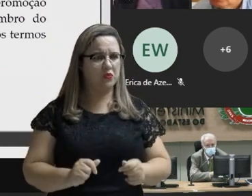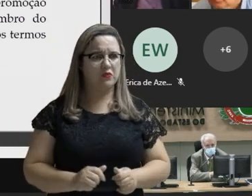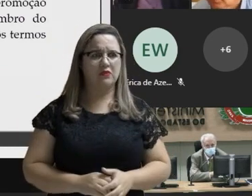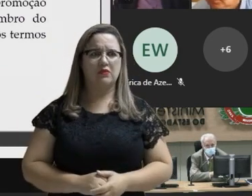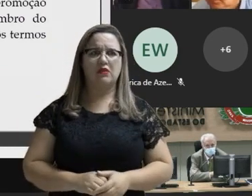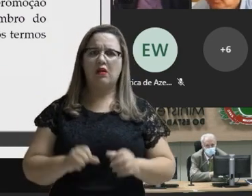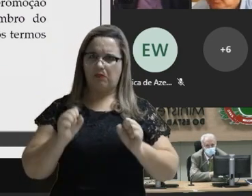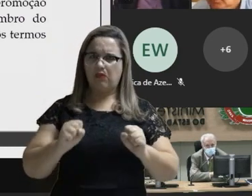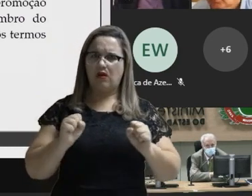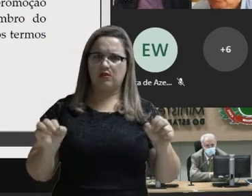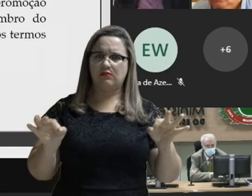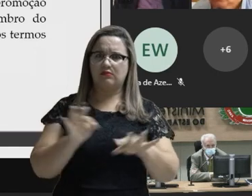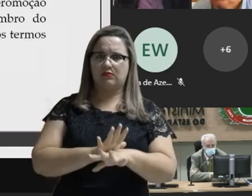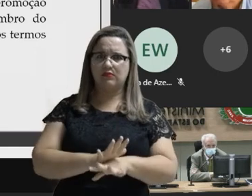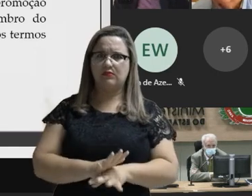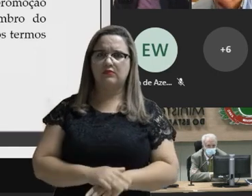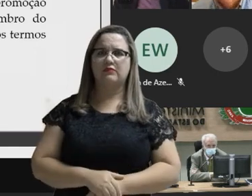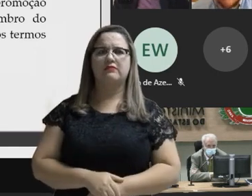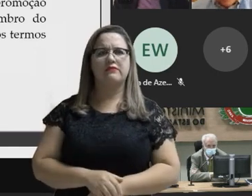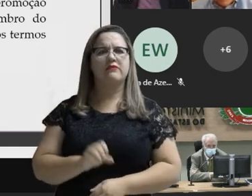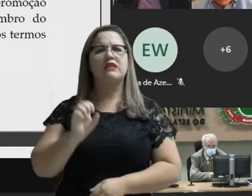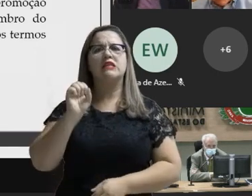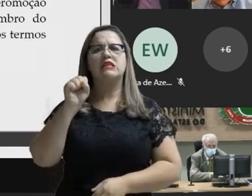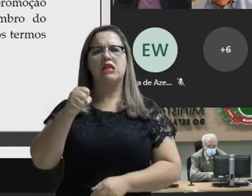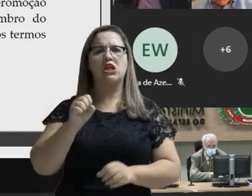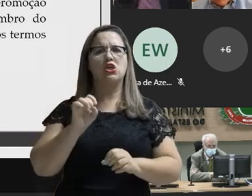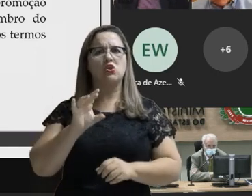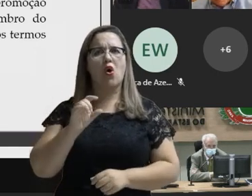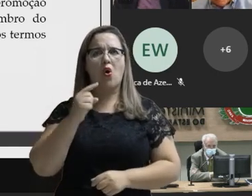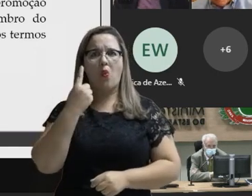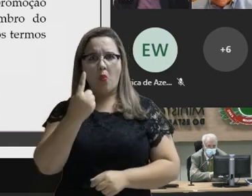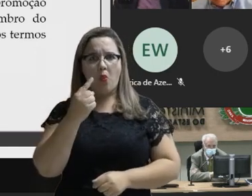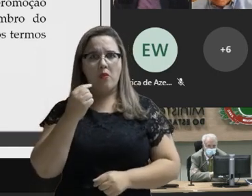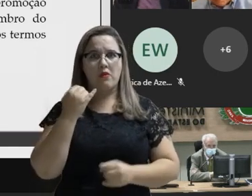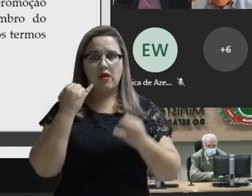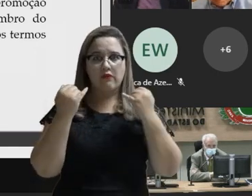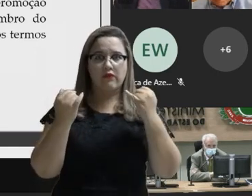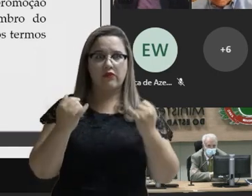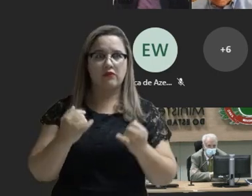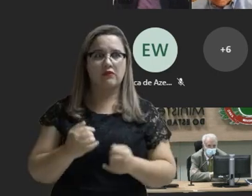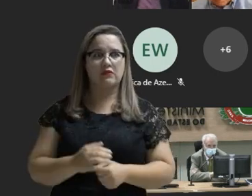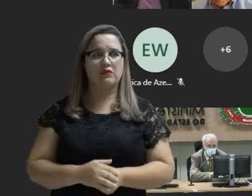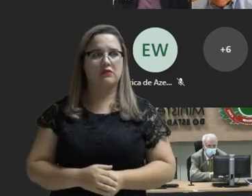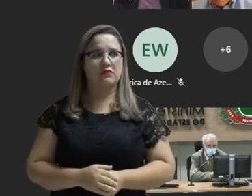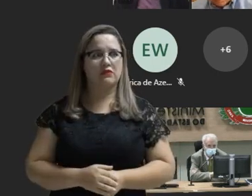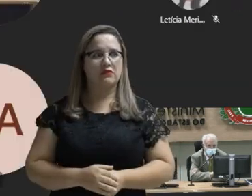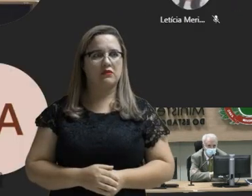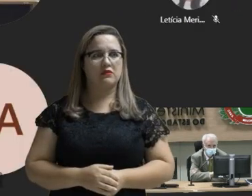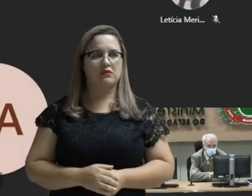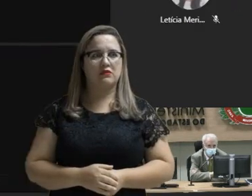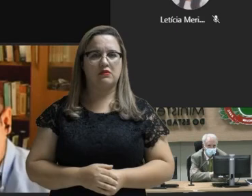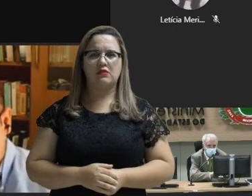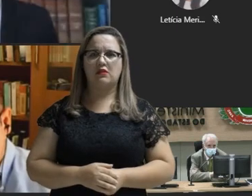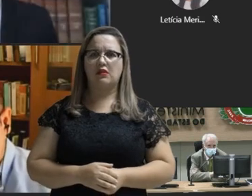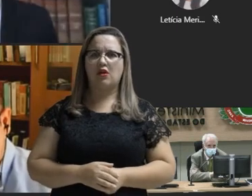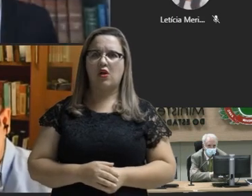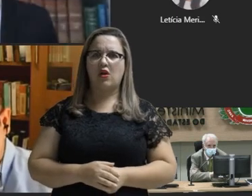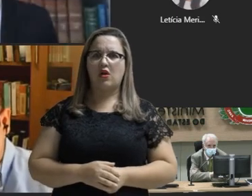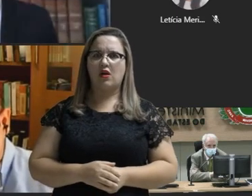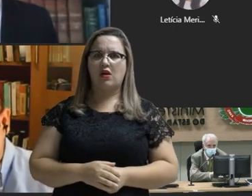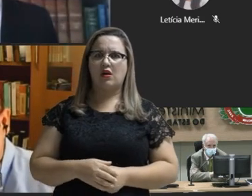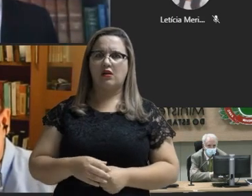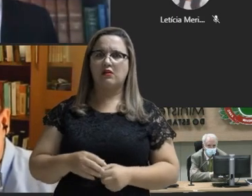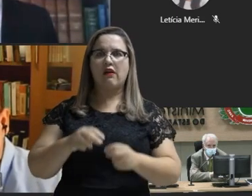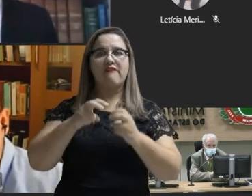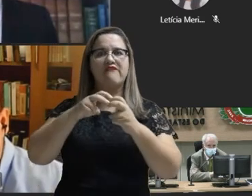Podemos encerrar, então? Sim, só uma informação, alguém sabe o negócio da sessão virtual, se já vai